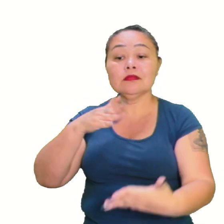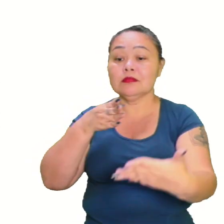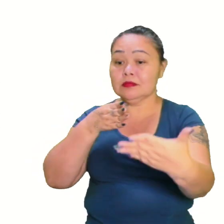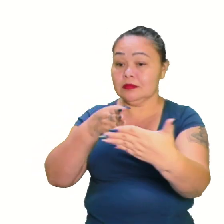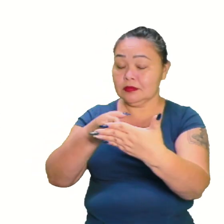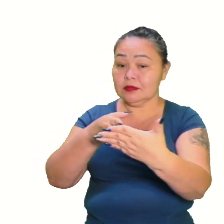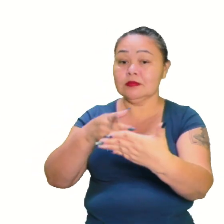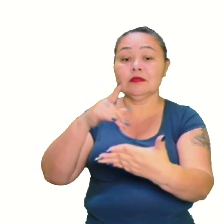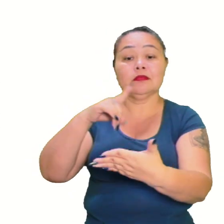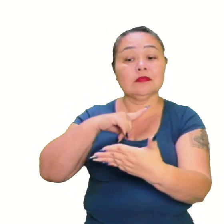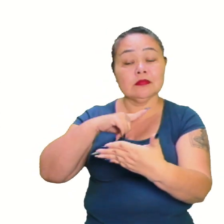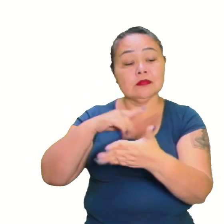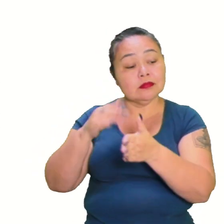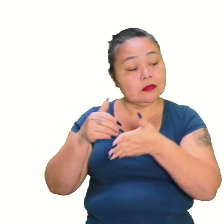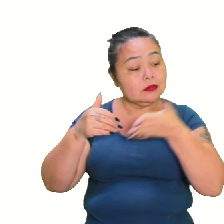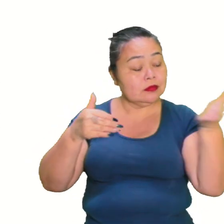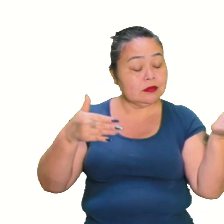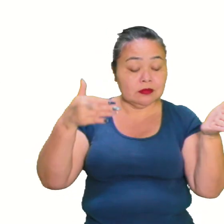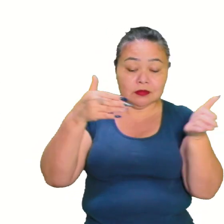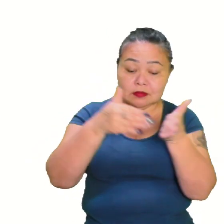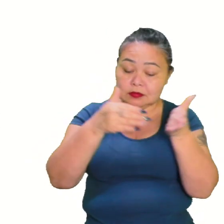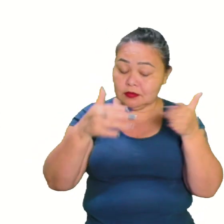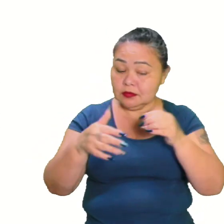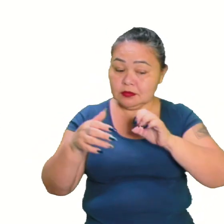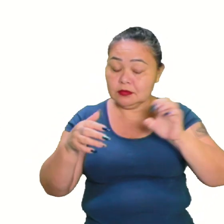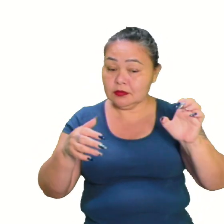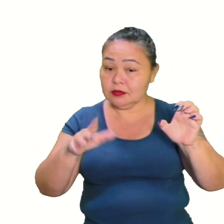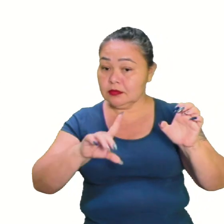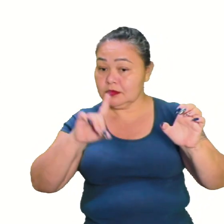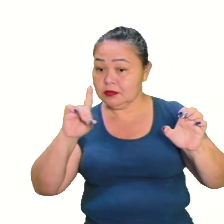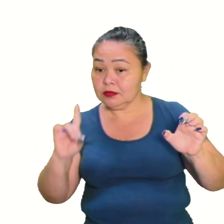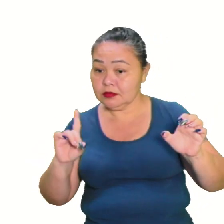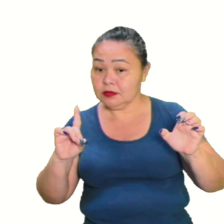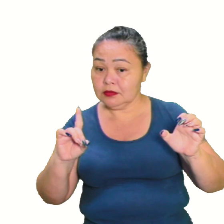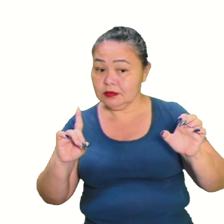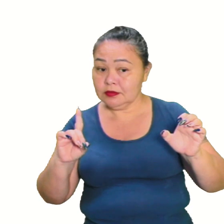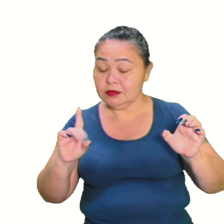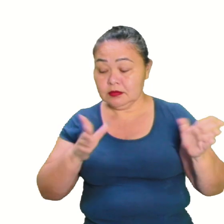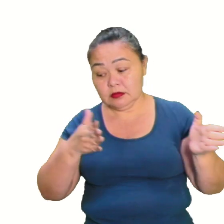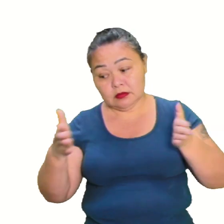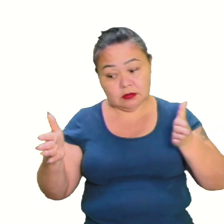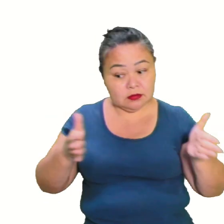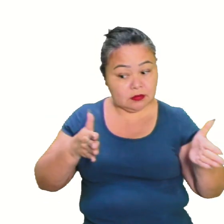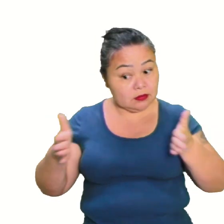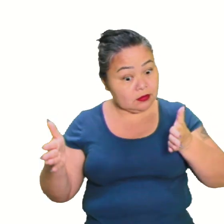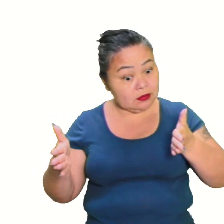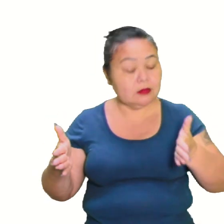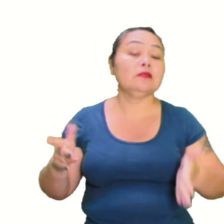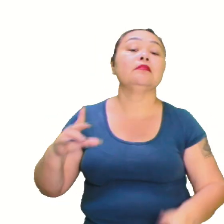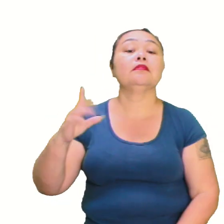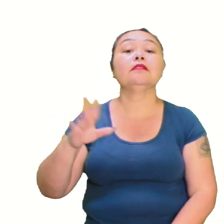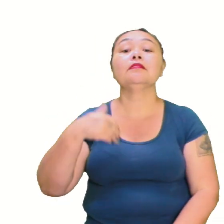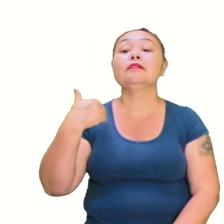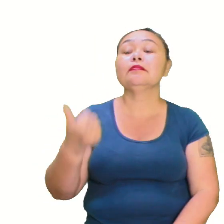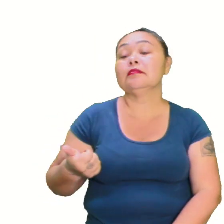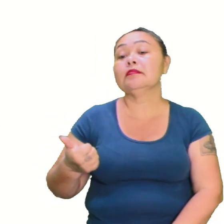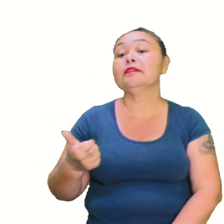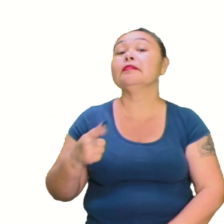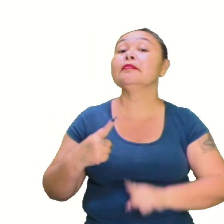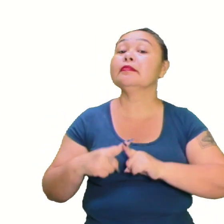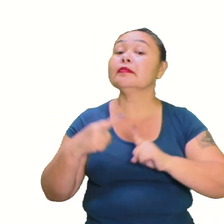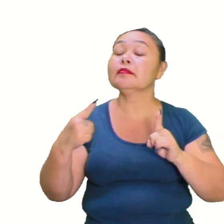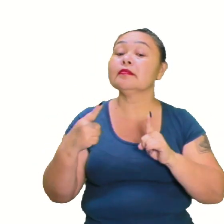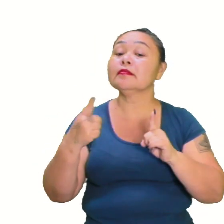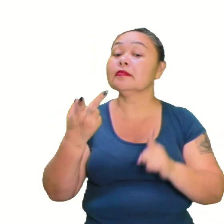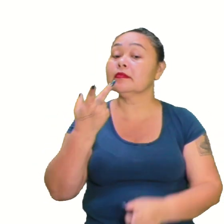extremidades. Tem extremidade à direita, tem extremidade à direita, ou à esquerda, direita e à esquerda, beleza?